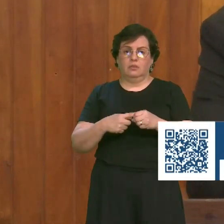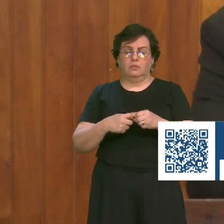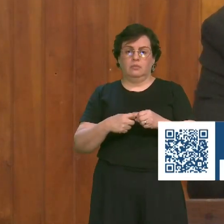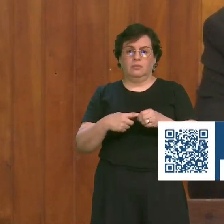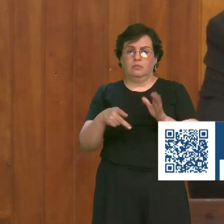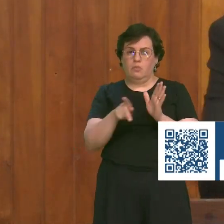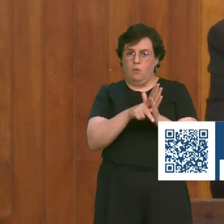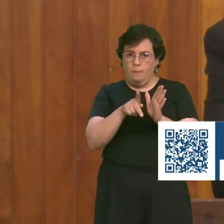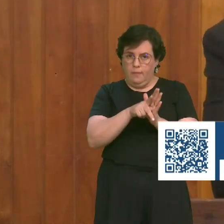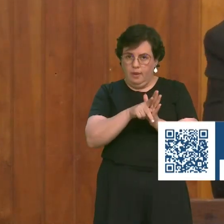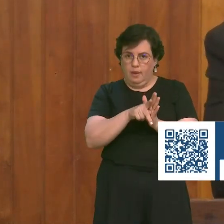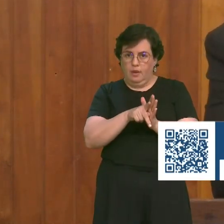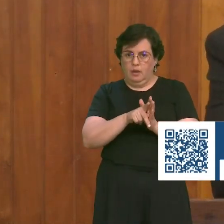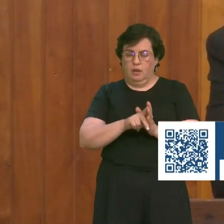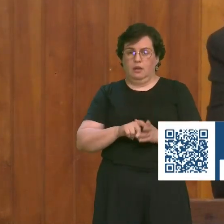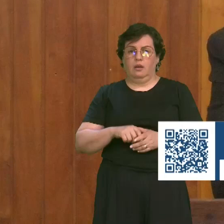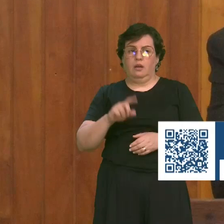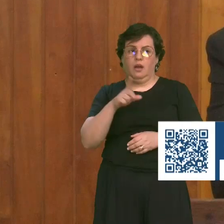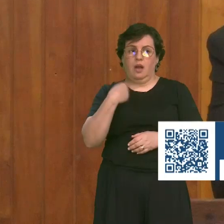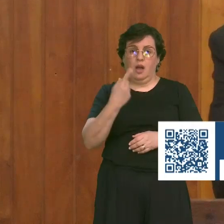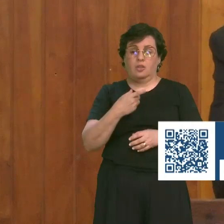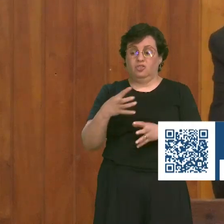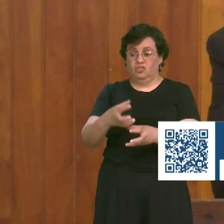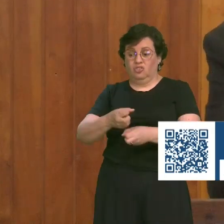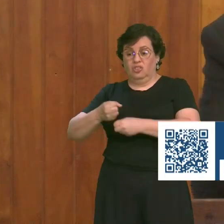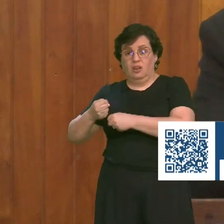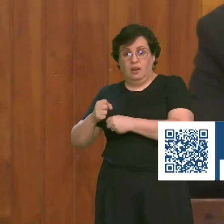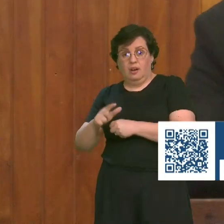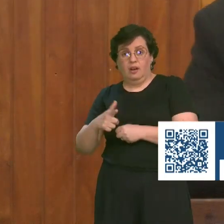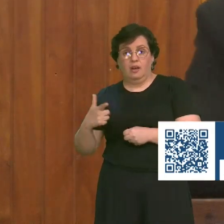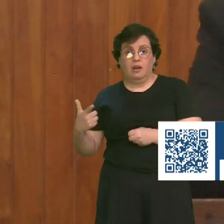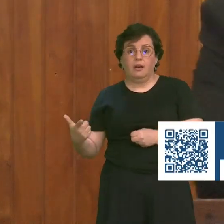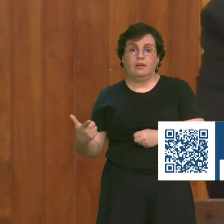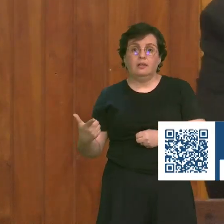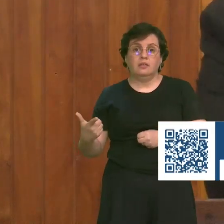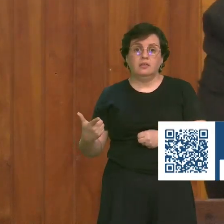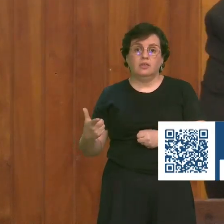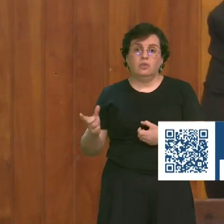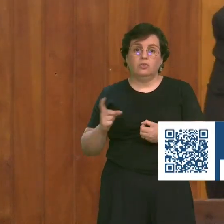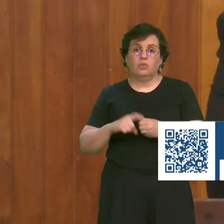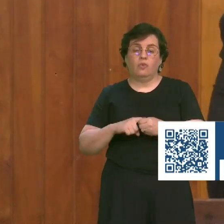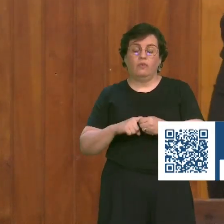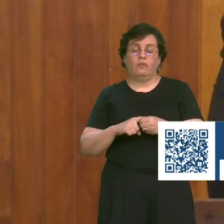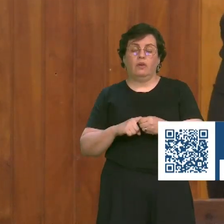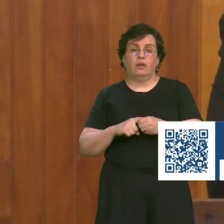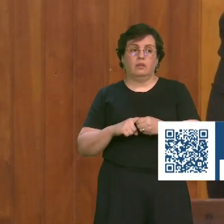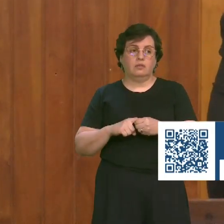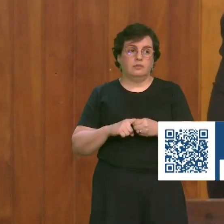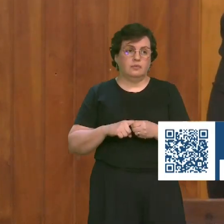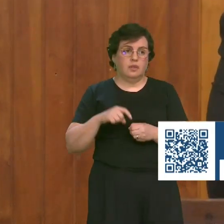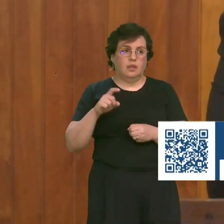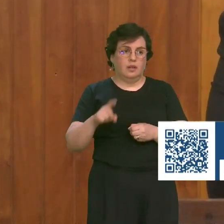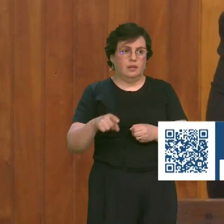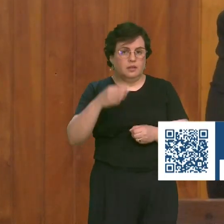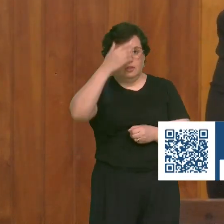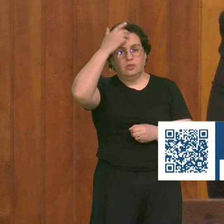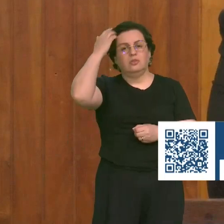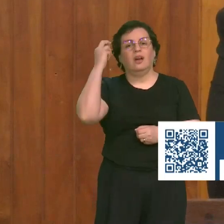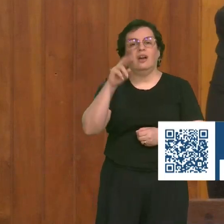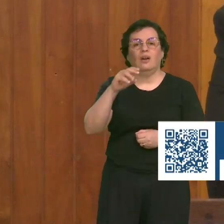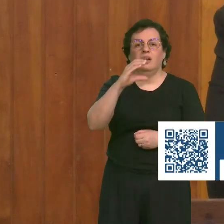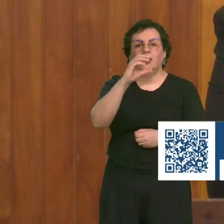país a gente vai tirar esse outro convênio isso é chantagem